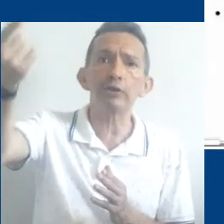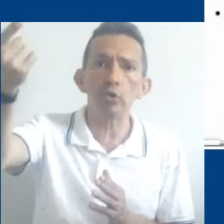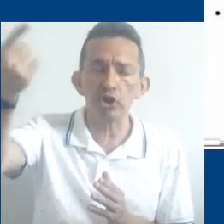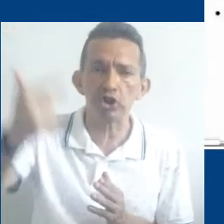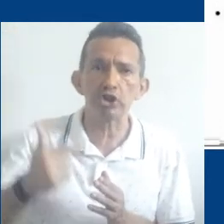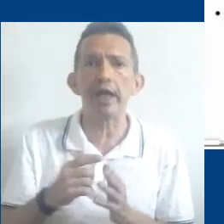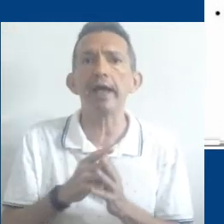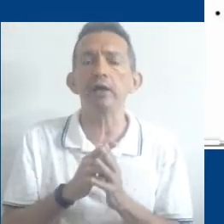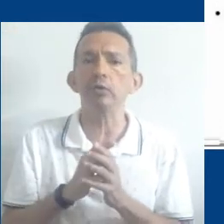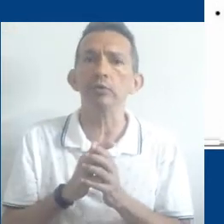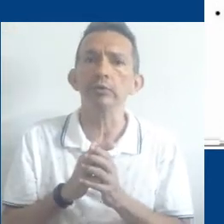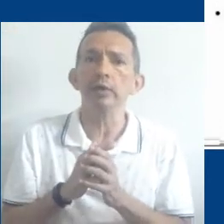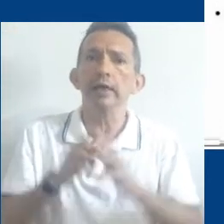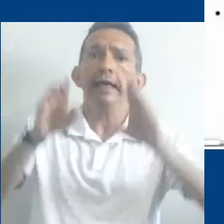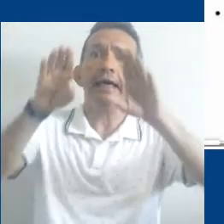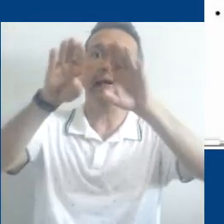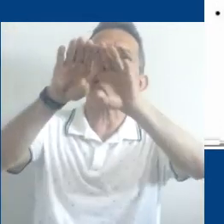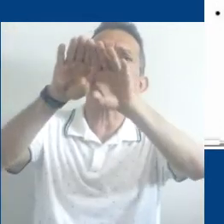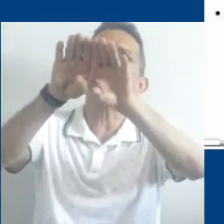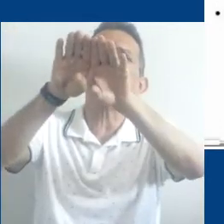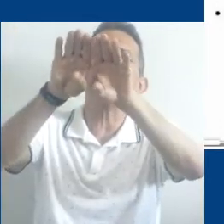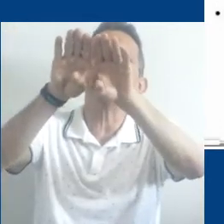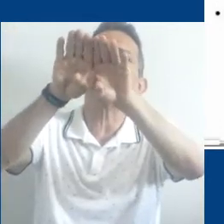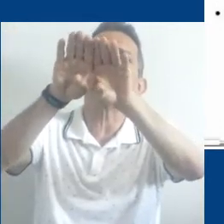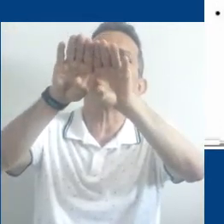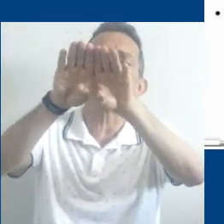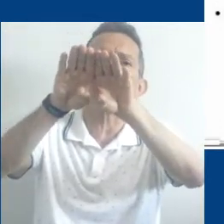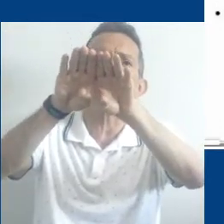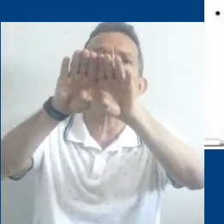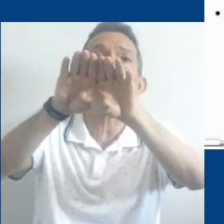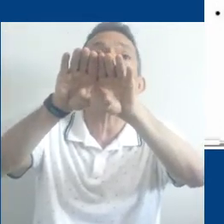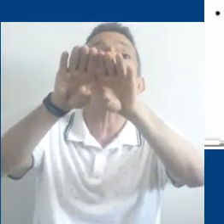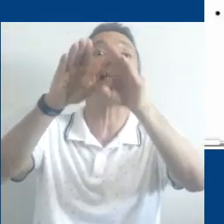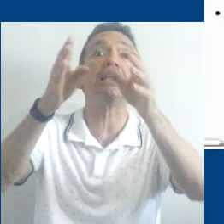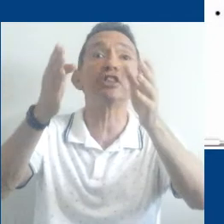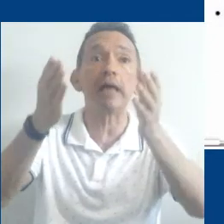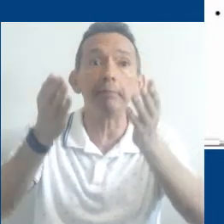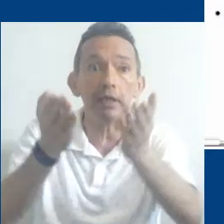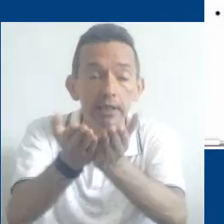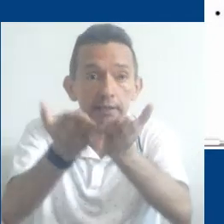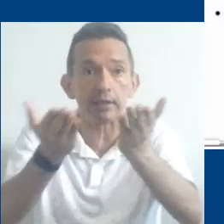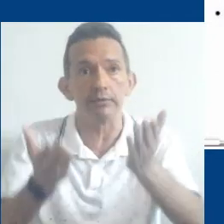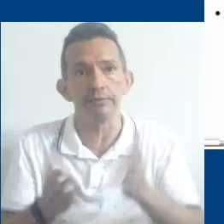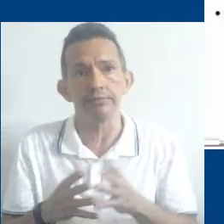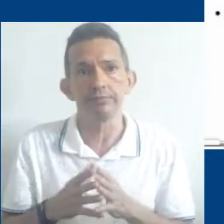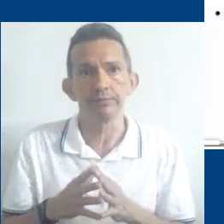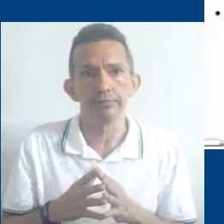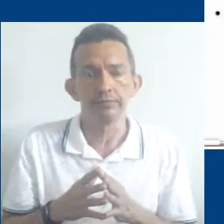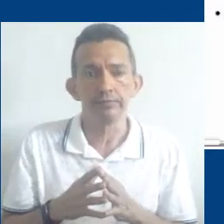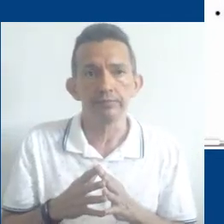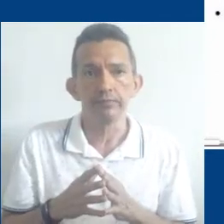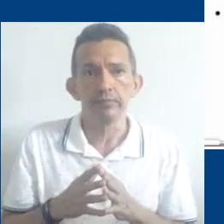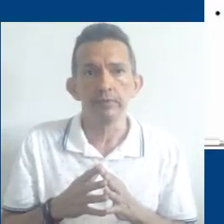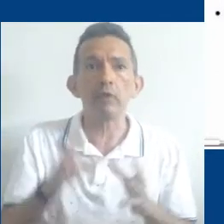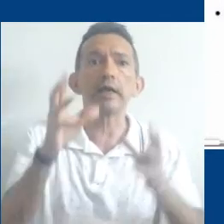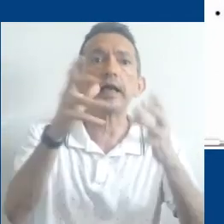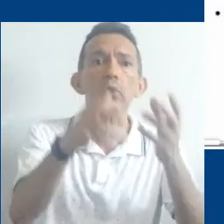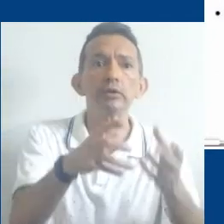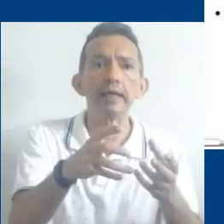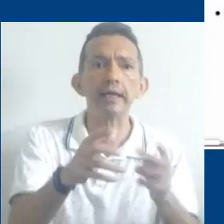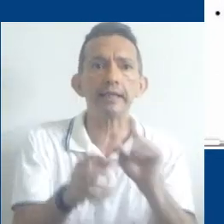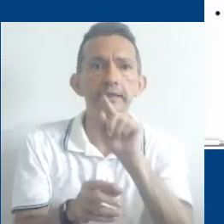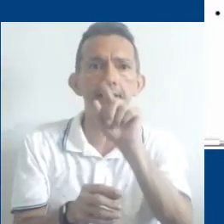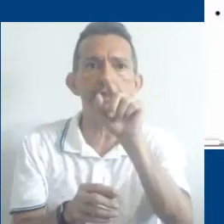algum fator externo, esses estabilizadores lisossômicos se desestabilizam. Aí o